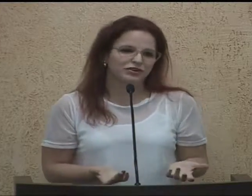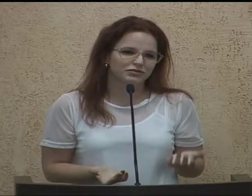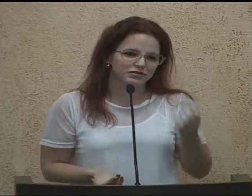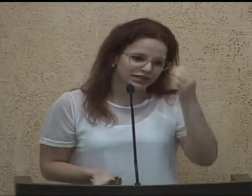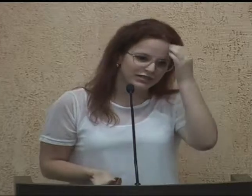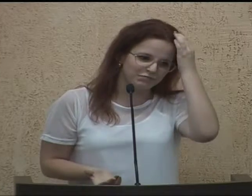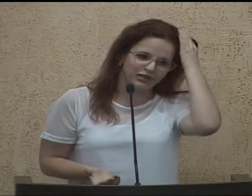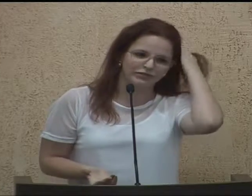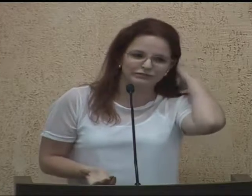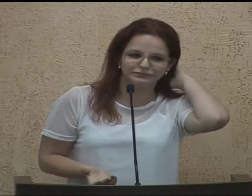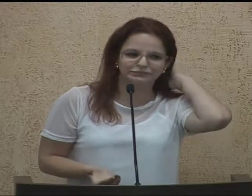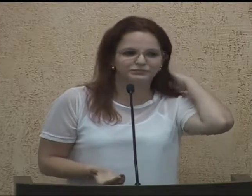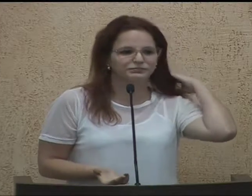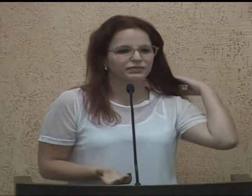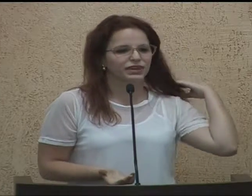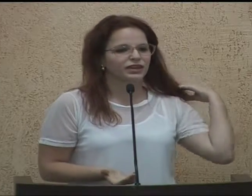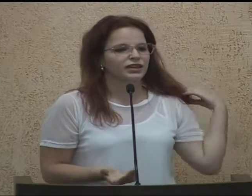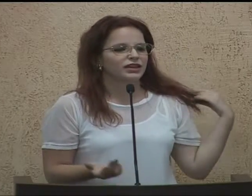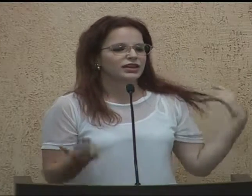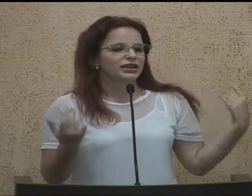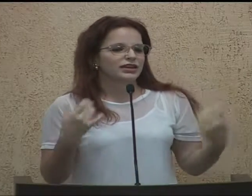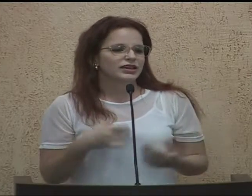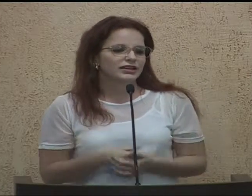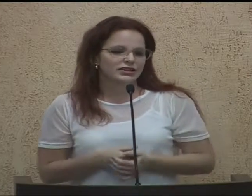ainda pior do que o esquecimento.